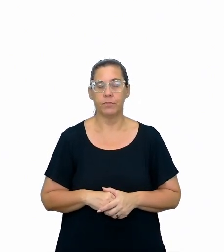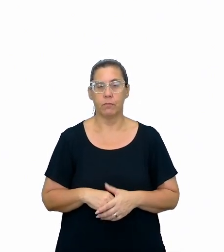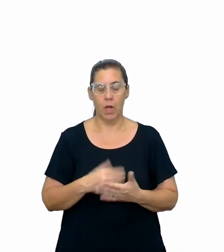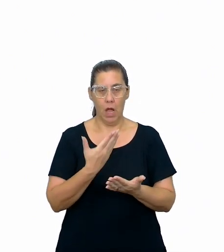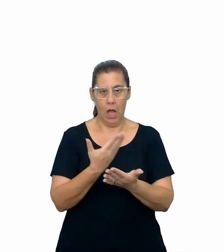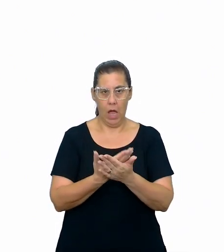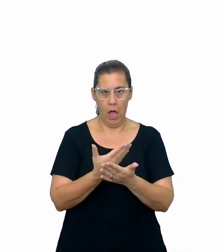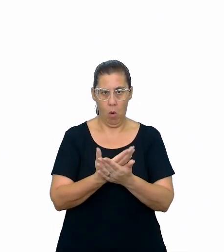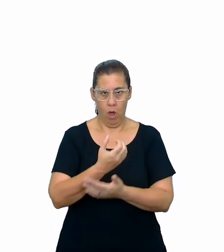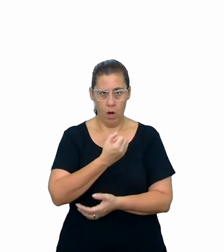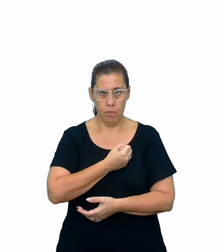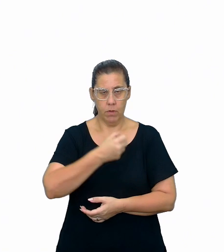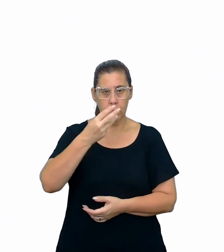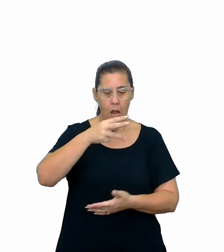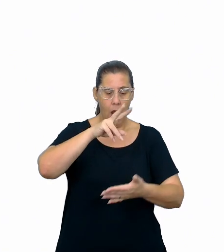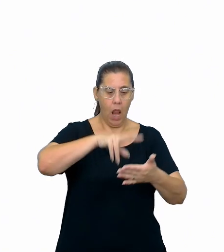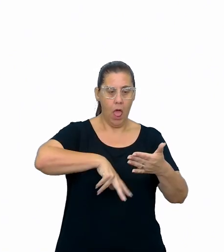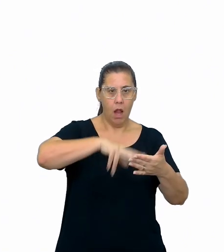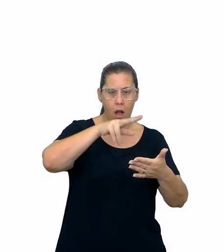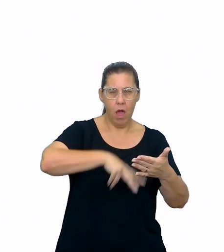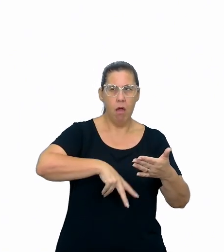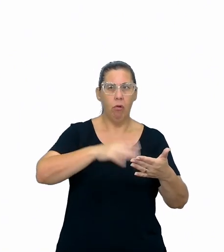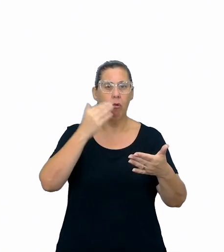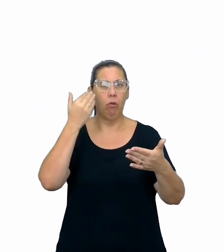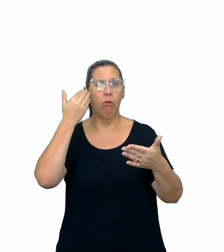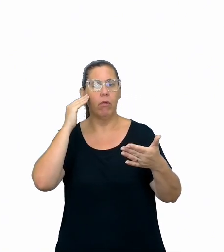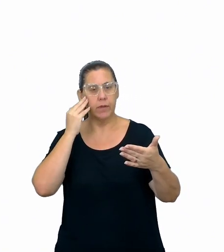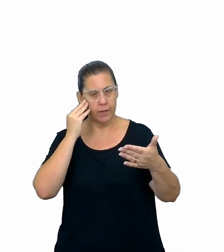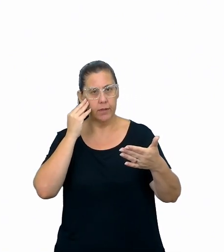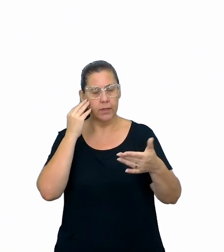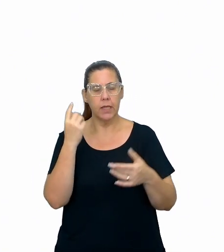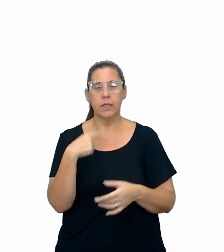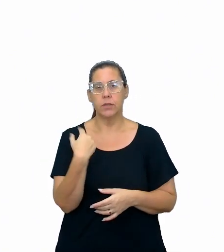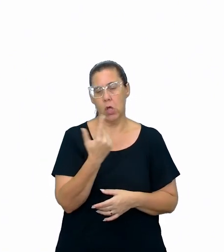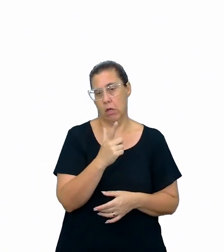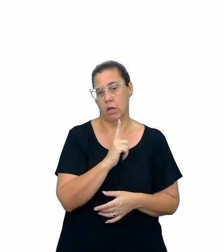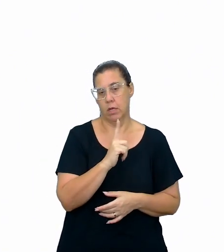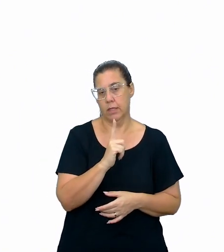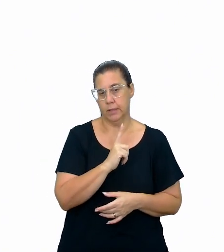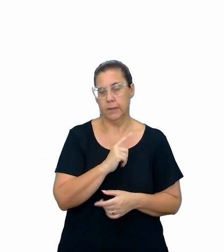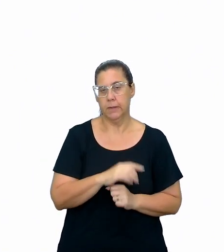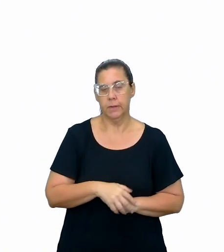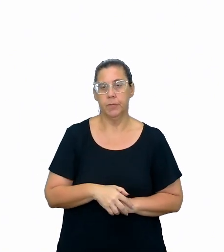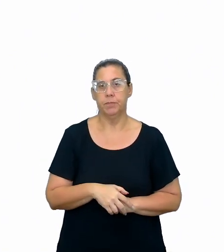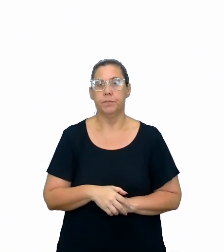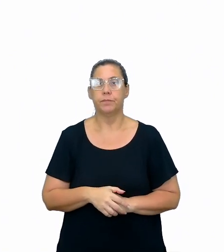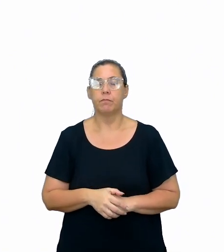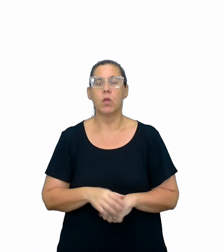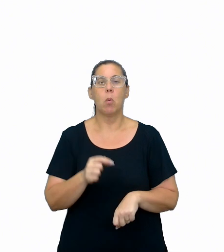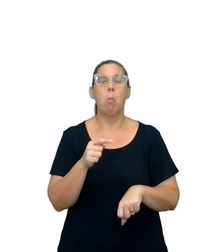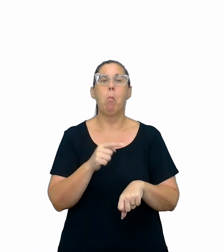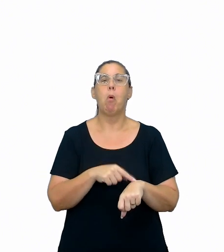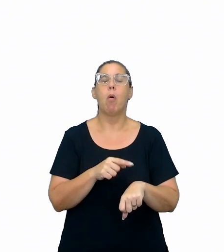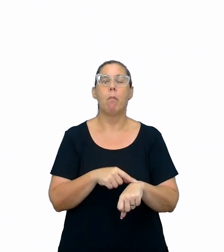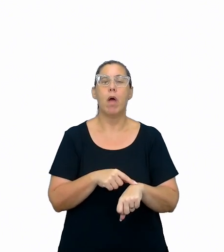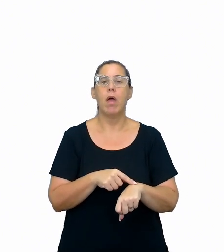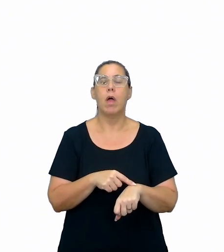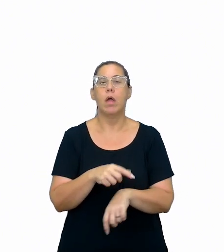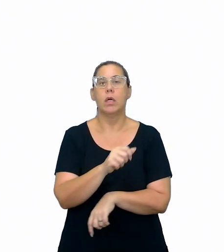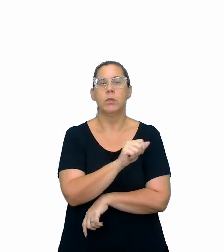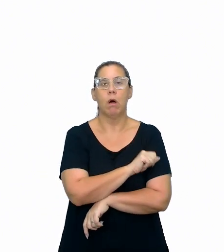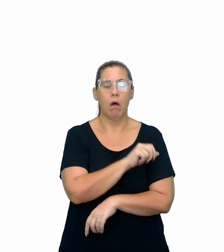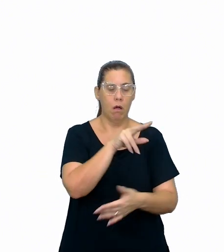Na aula 3, ler para compreender, nós temos aí um momento que os estudantes